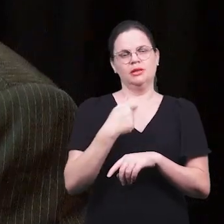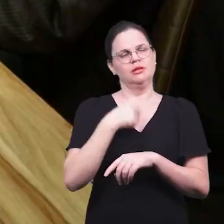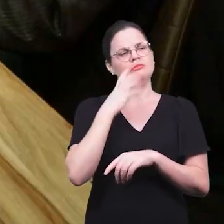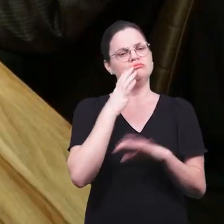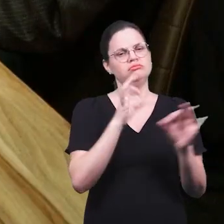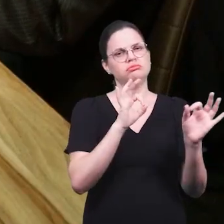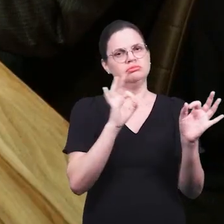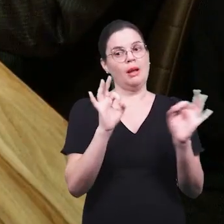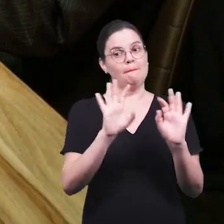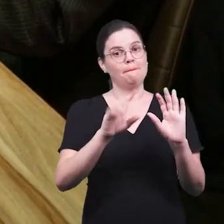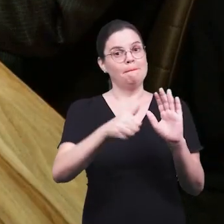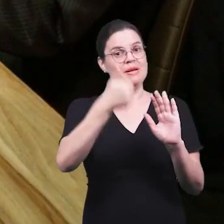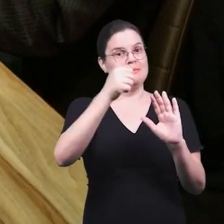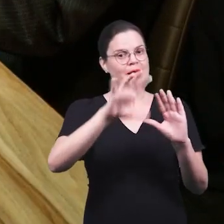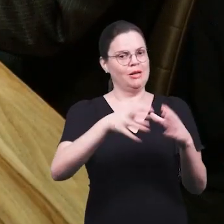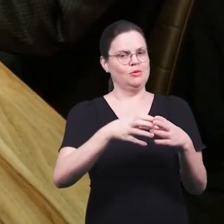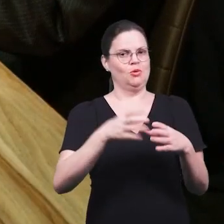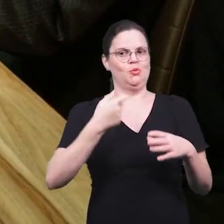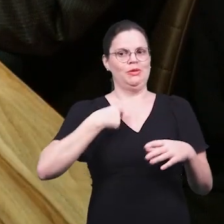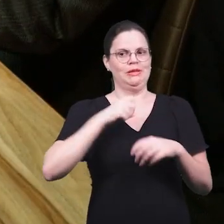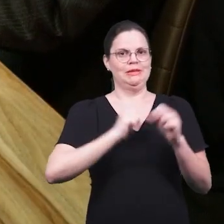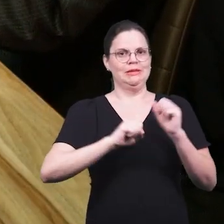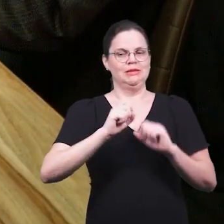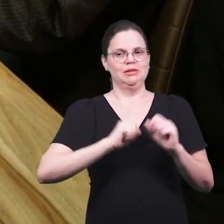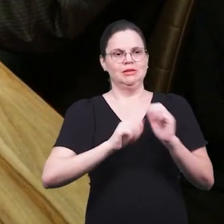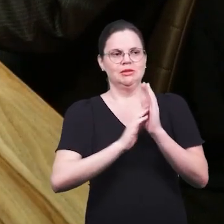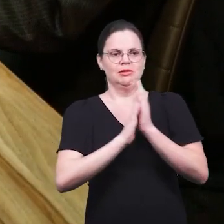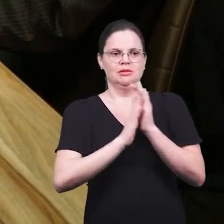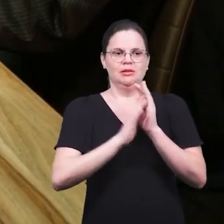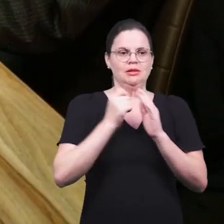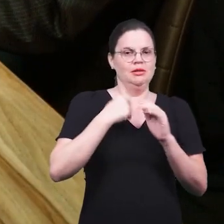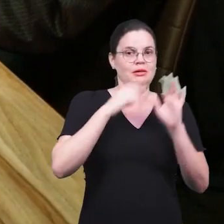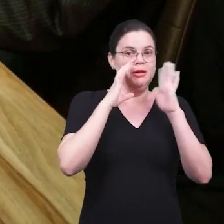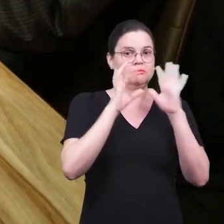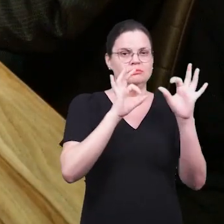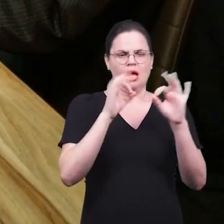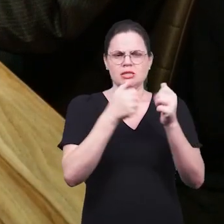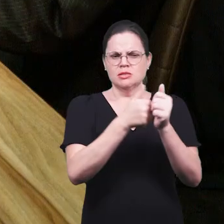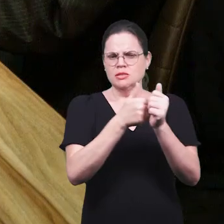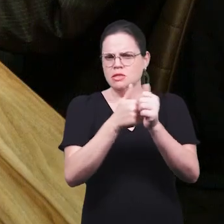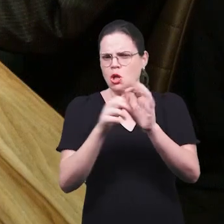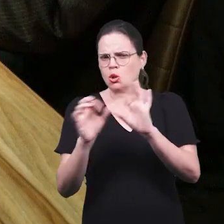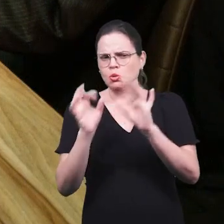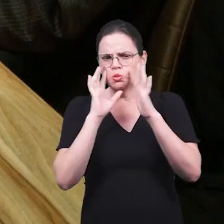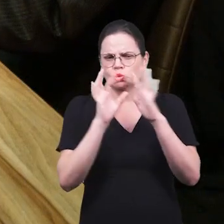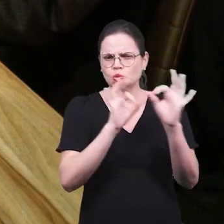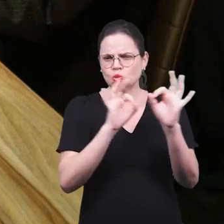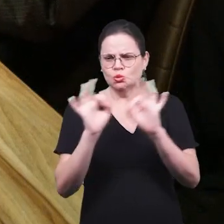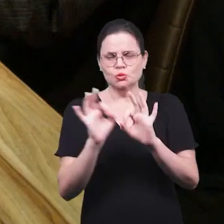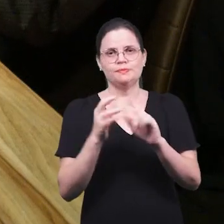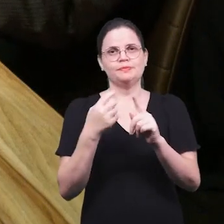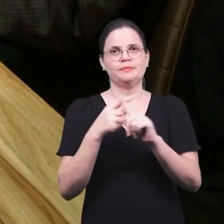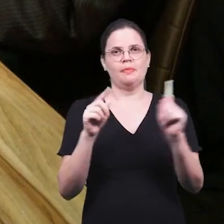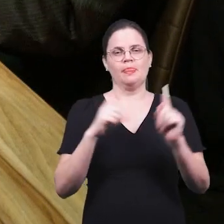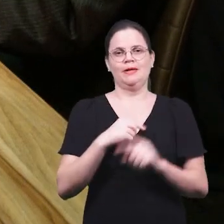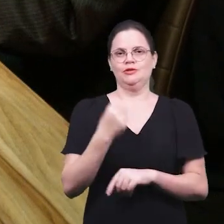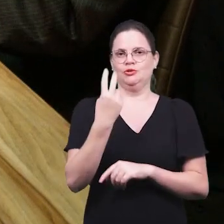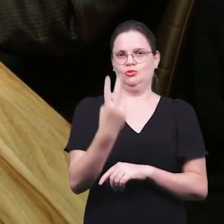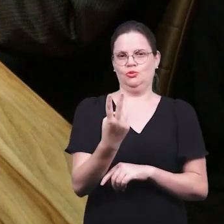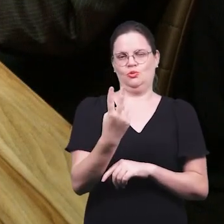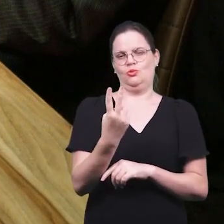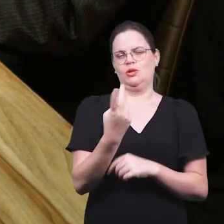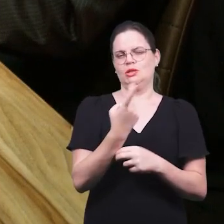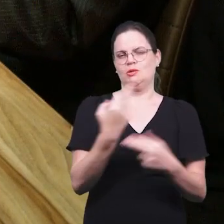acompanhando aquilo ali. Aquela ansiedade, queria estar lá também, queria estar nessa turma. Exatamente. Mas haviam duas coisas que